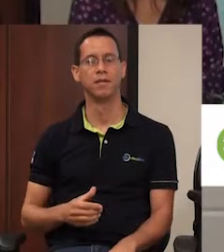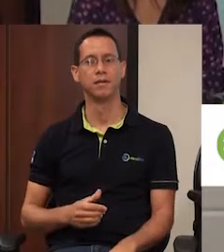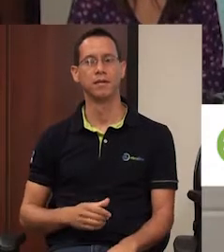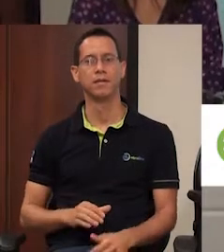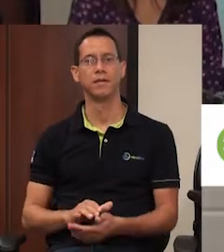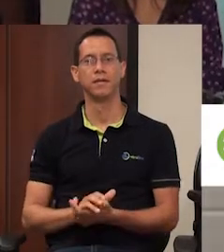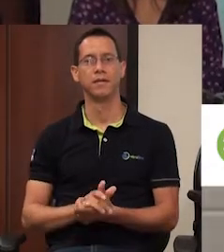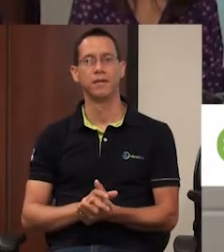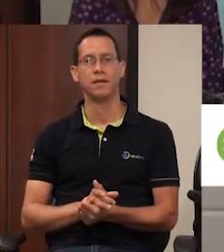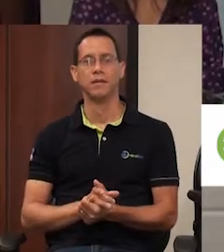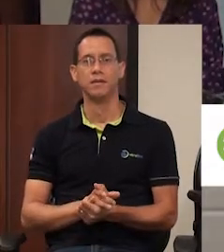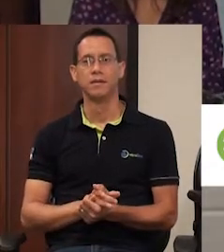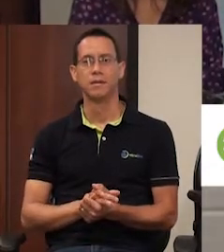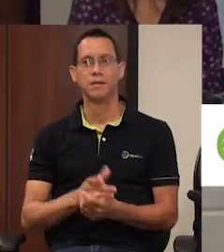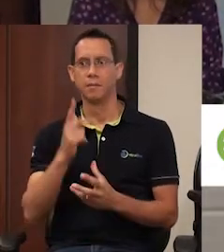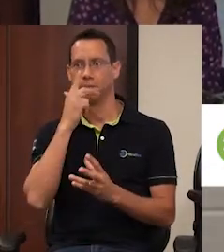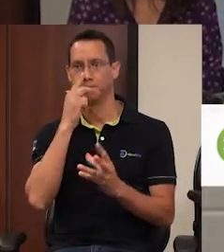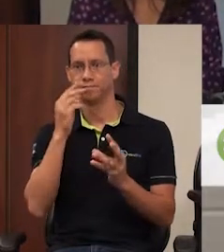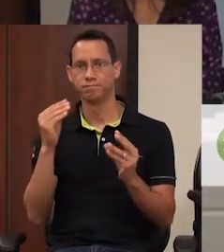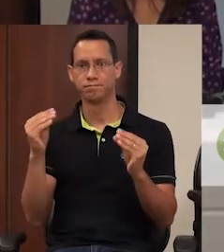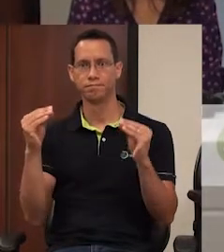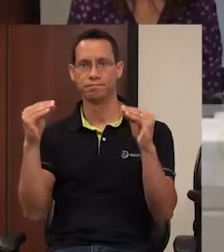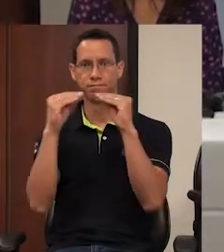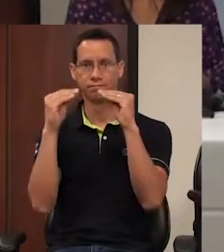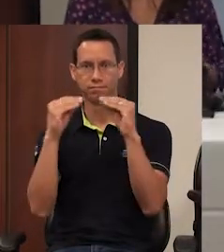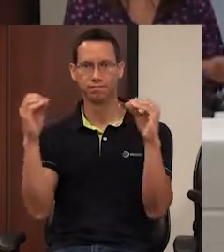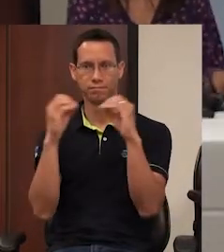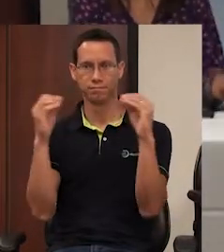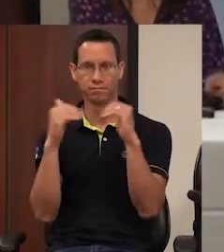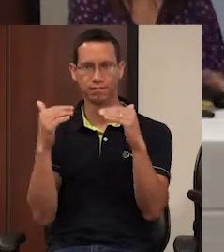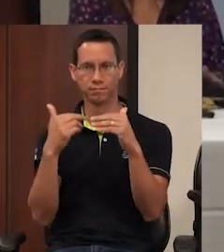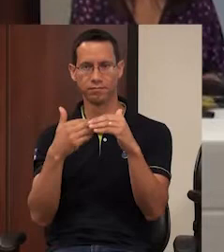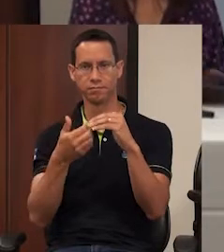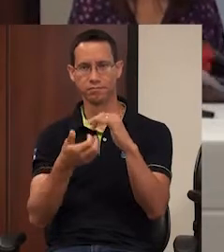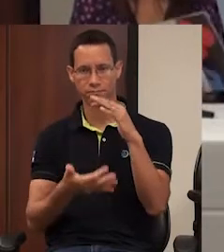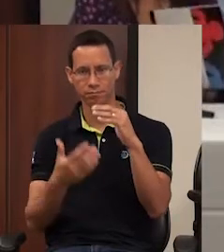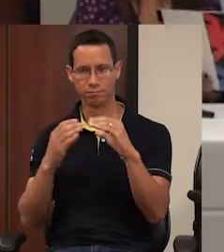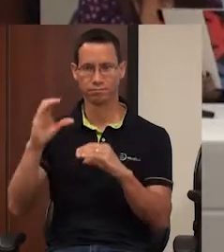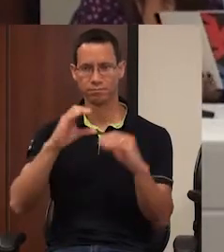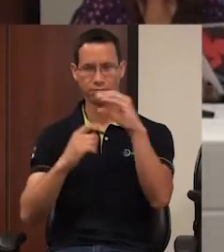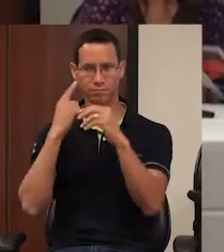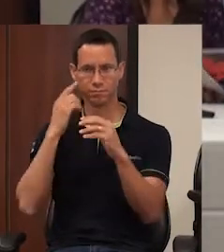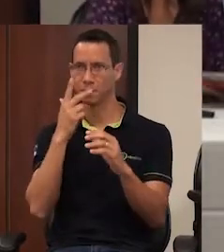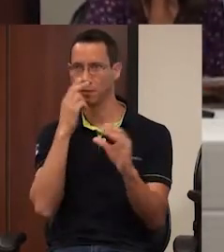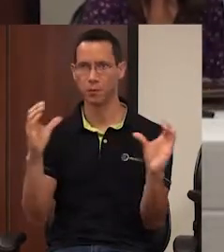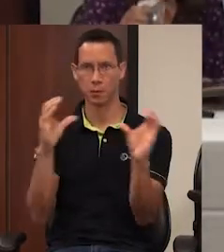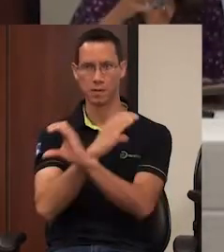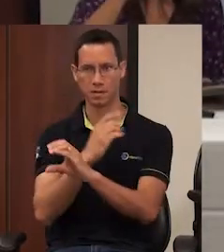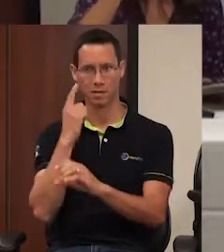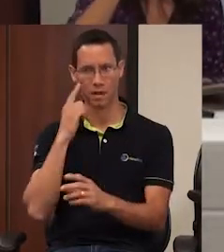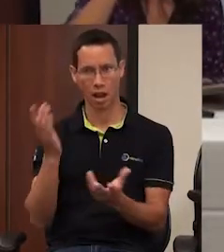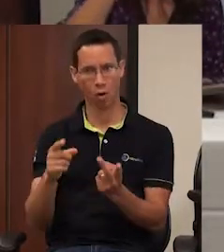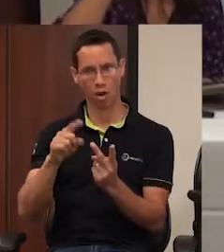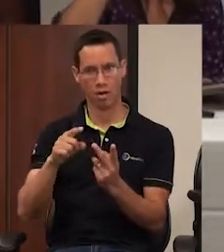uma complementariedade de cada uma dessas mesas, né? A gente falou uma parte aqui, depois vai ter agora sobre a tomada de